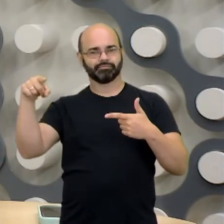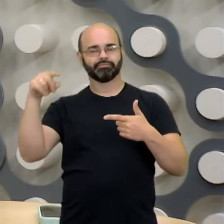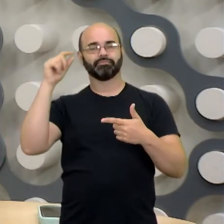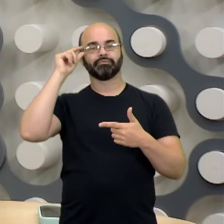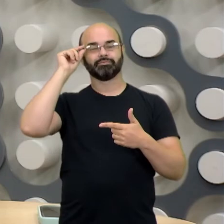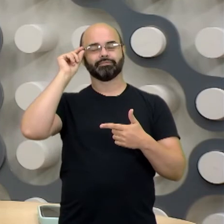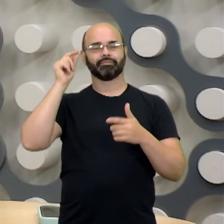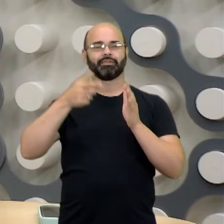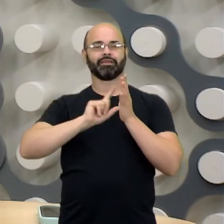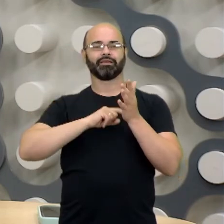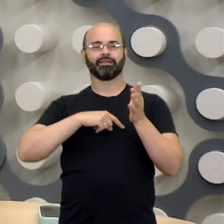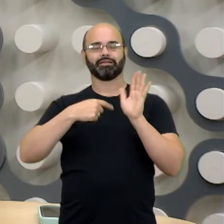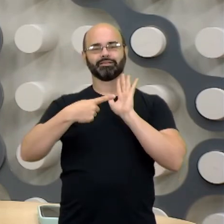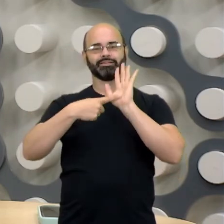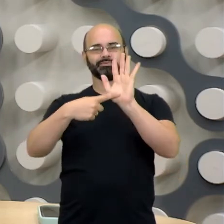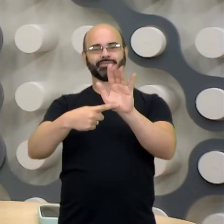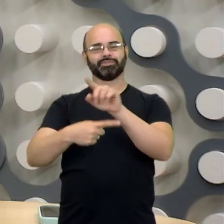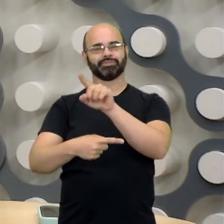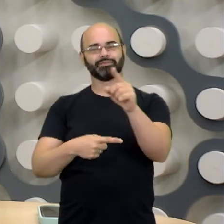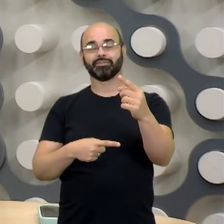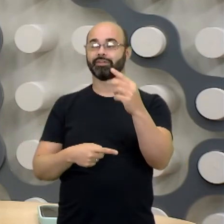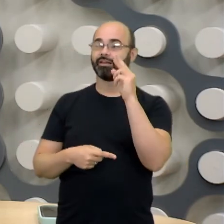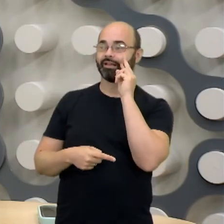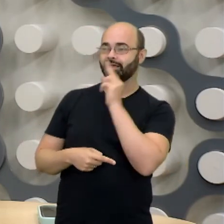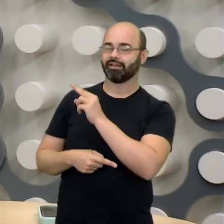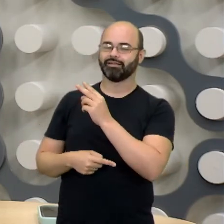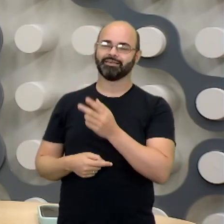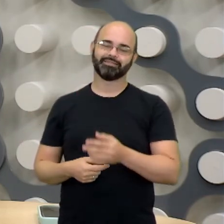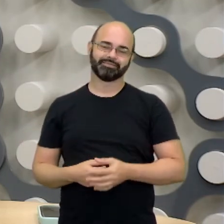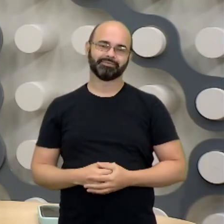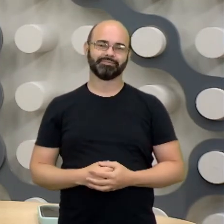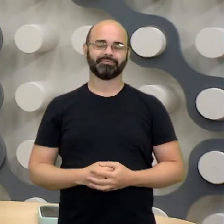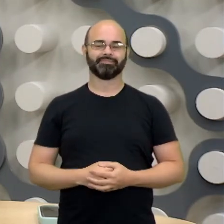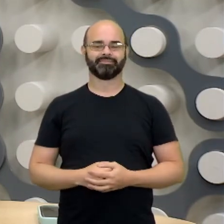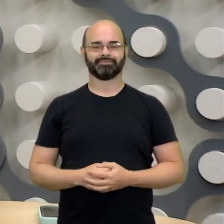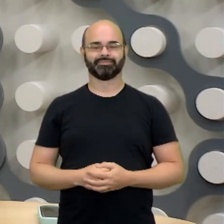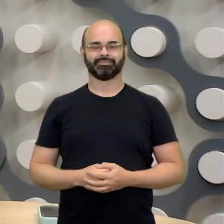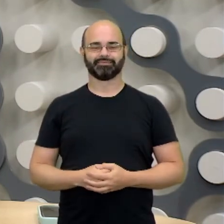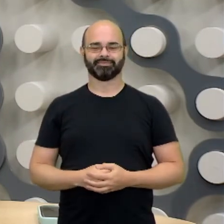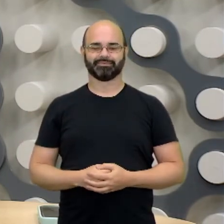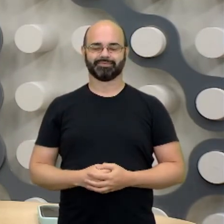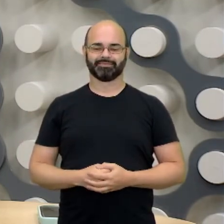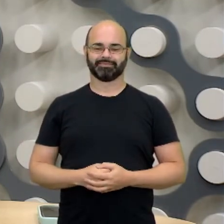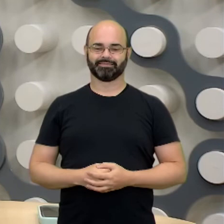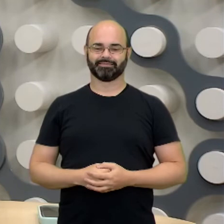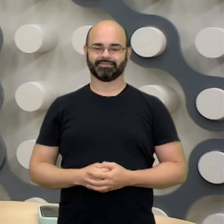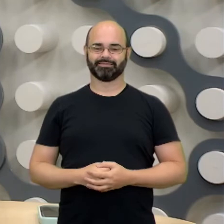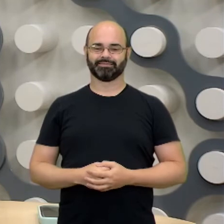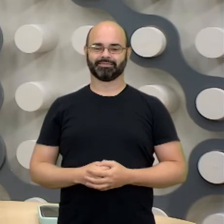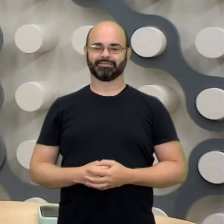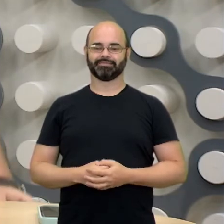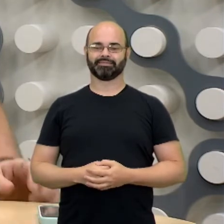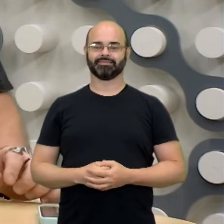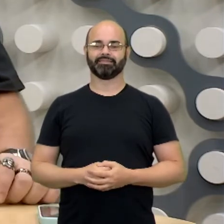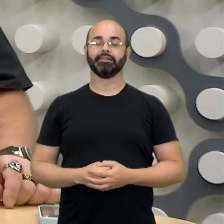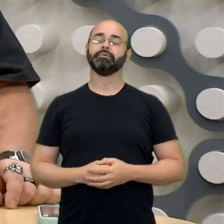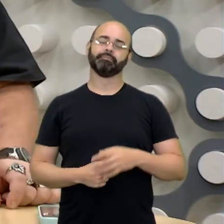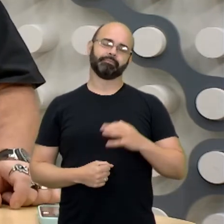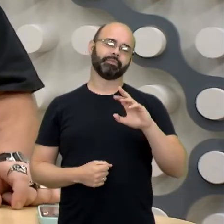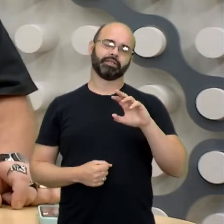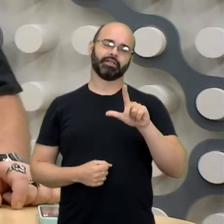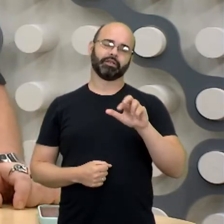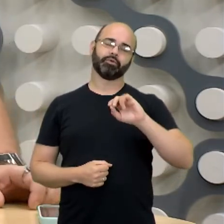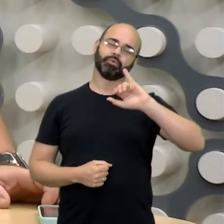alguns exemplos aí rapidinho aí para vocês, tá certo? E aí, logicamente, aproveitando, né, a gente sempre dá aí uma orientação para